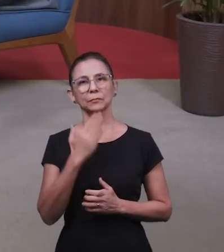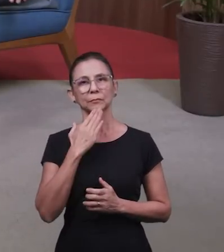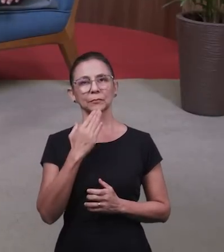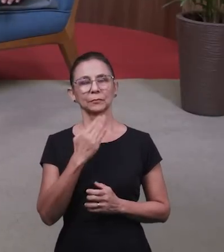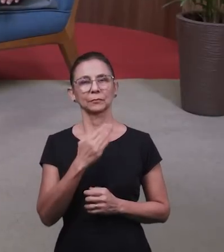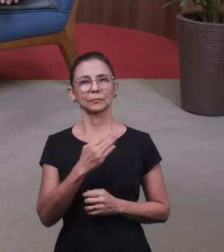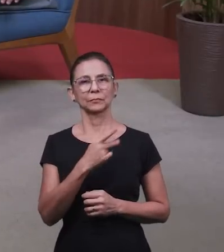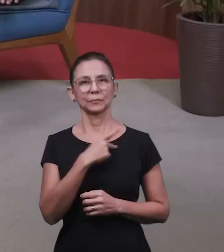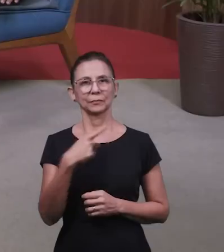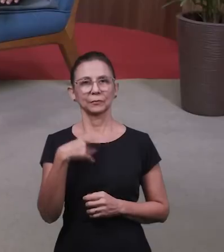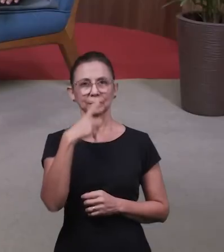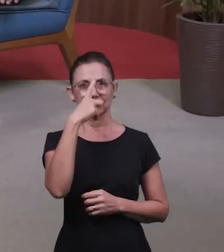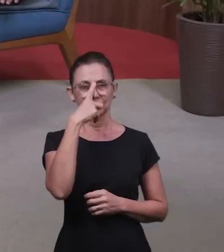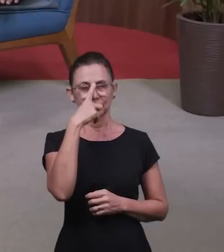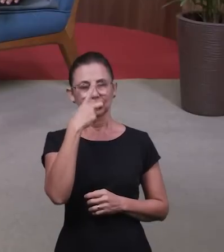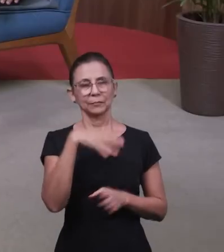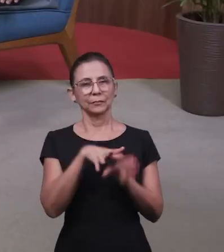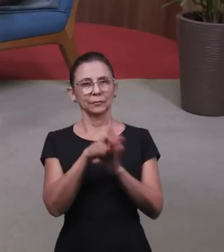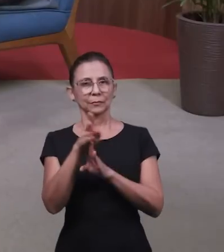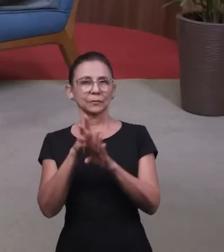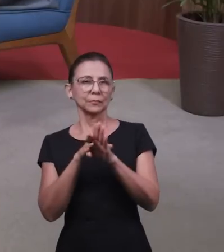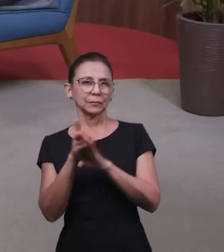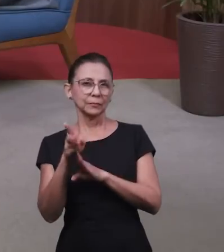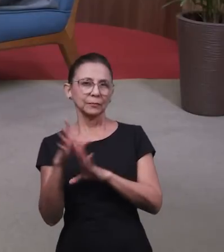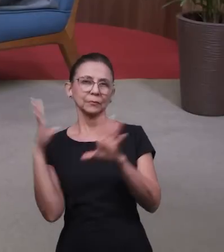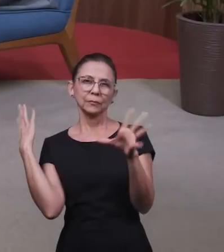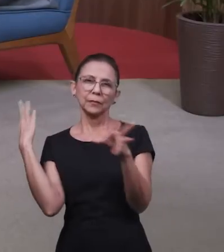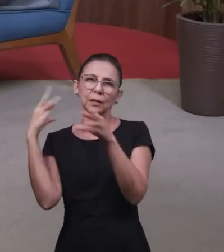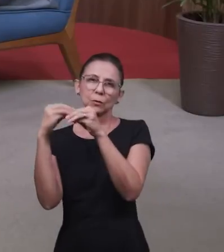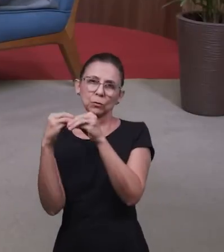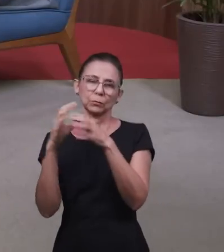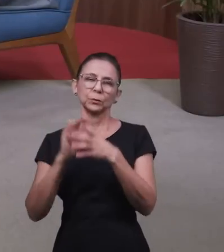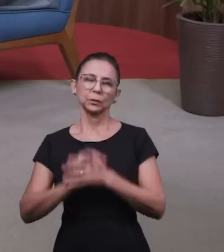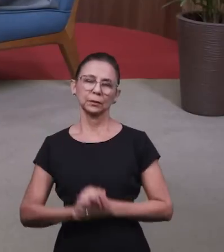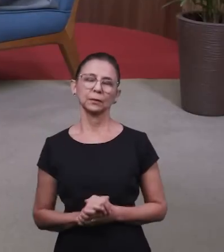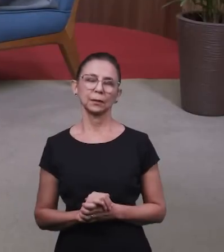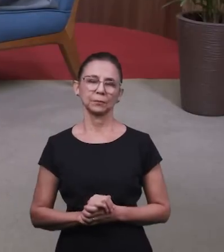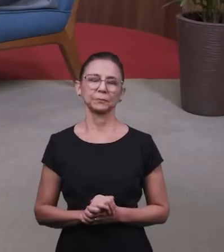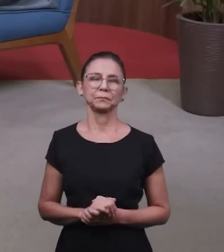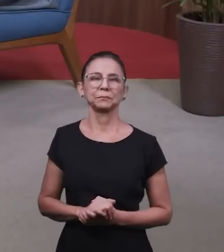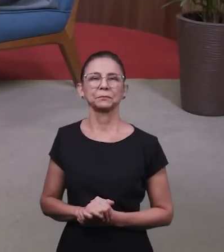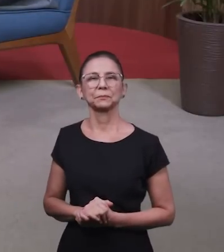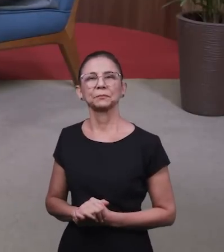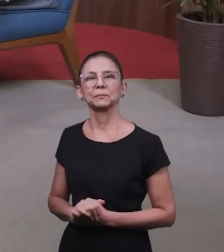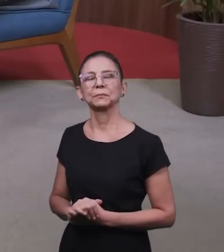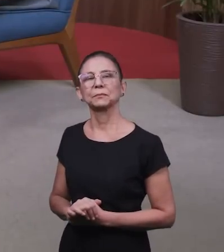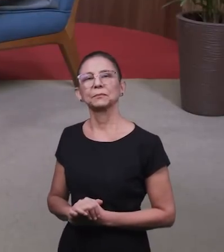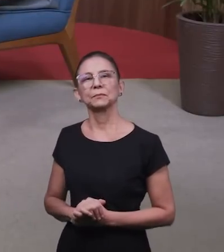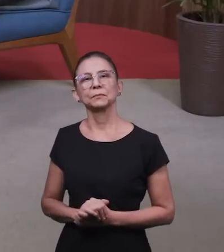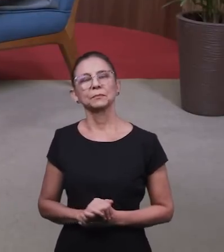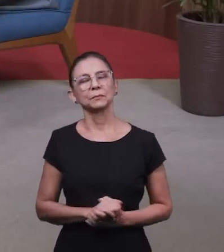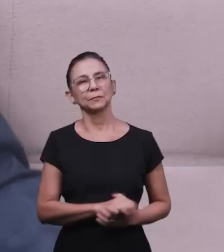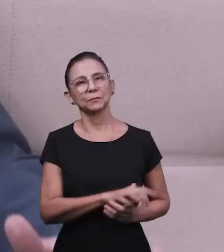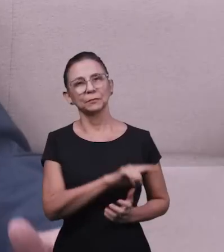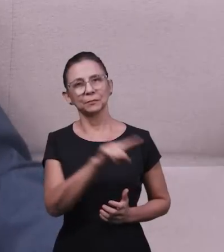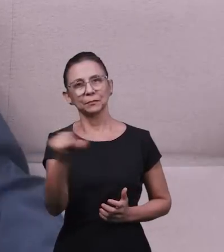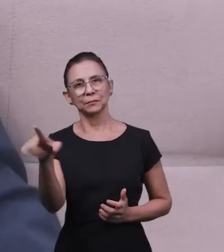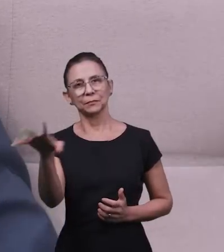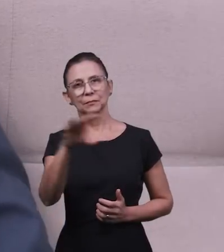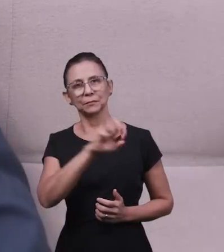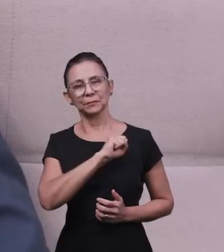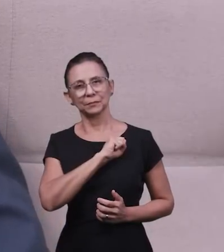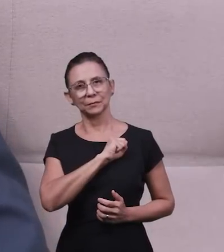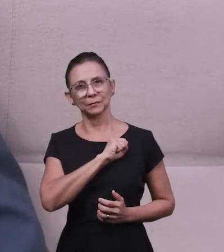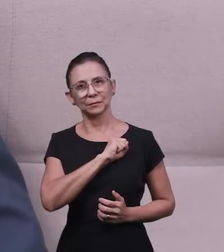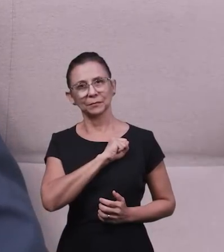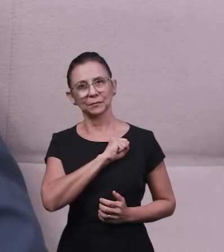pastor Daniel para também transmitir essa palavra, que é uma aplicação daquilo que foi falado na vida do irmão que está nos assistindo.